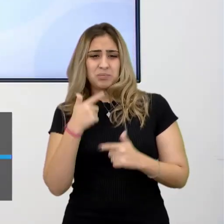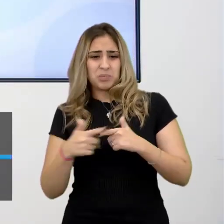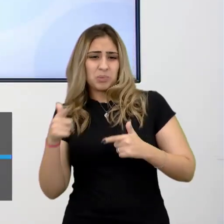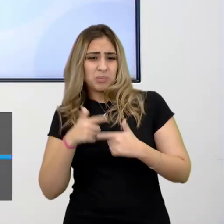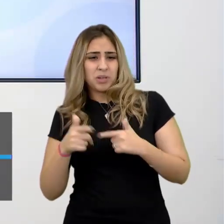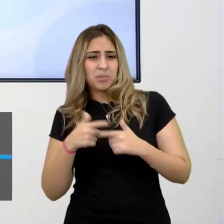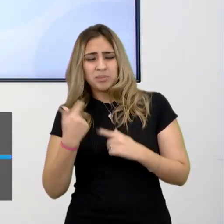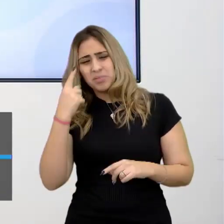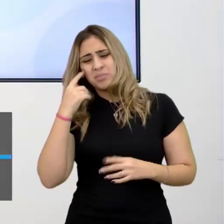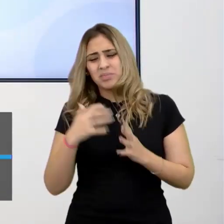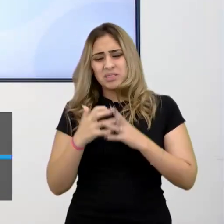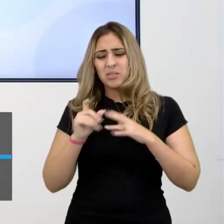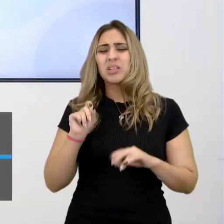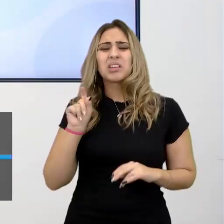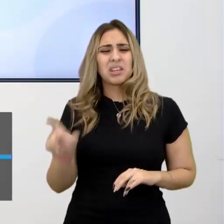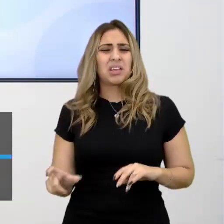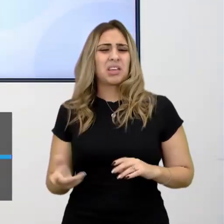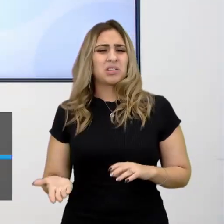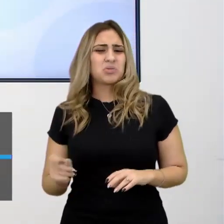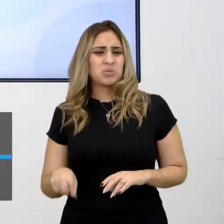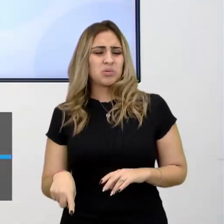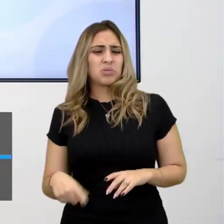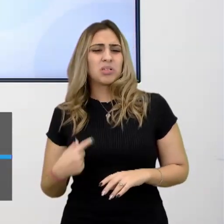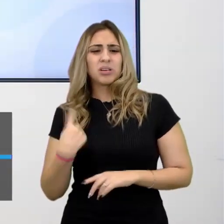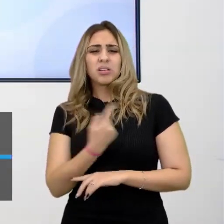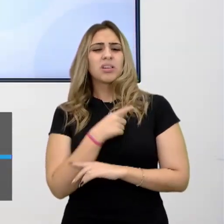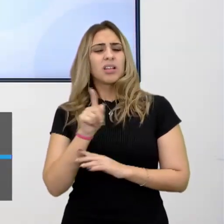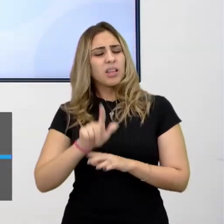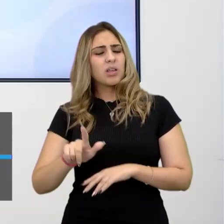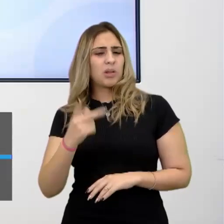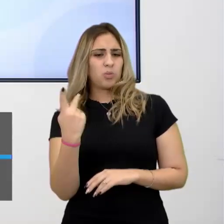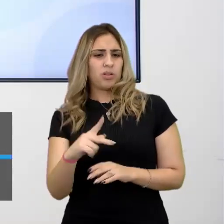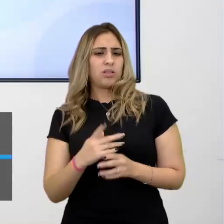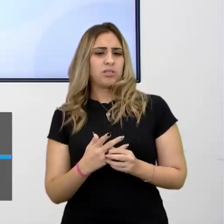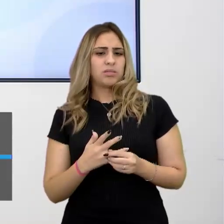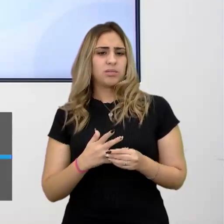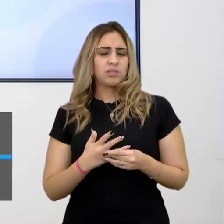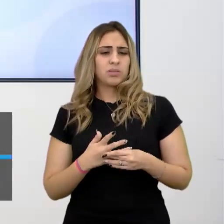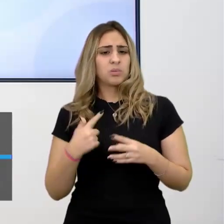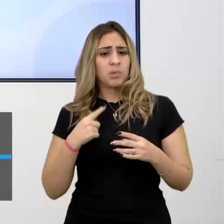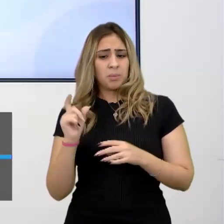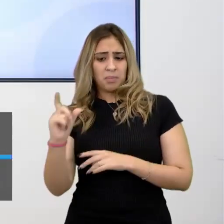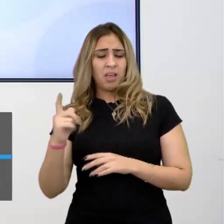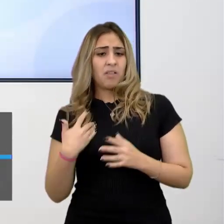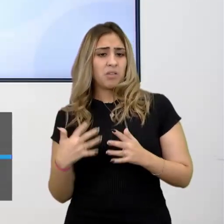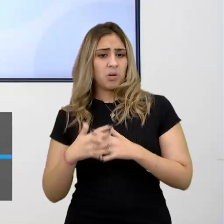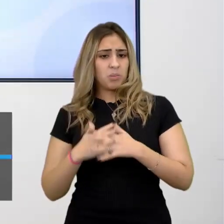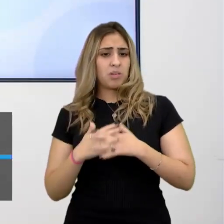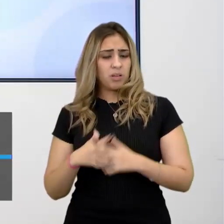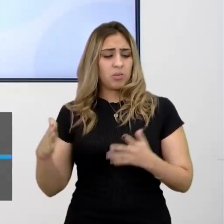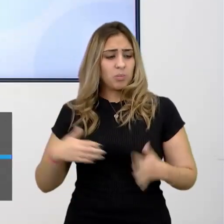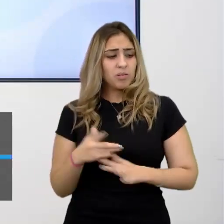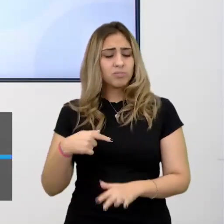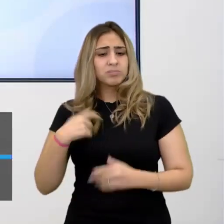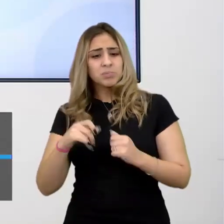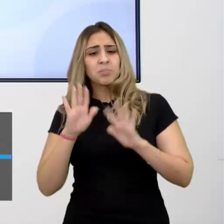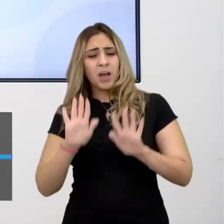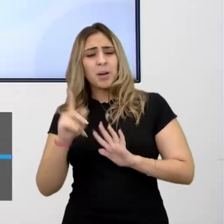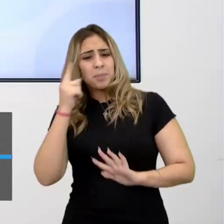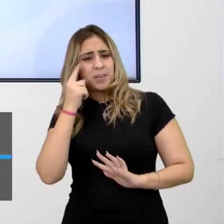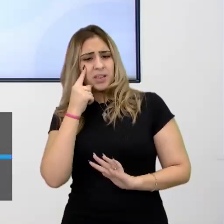aí você tem que pensar, o que é isso aqui? E é isso a literatura dele. Ou seja, uma palavra complicada lá no meio que você tem que parar e